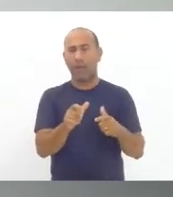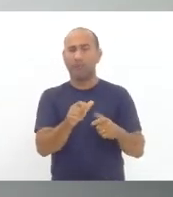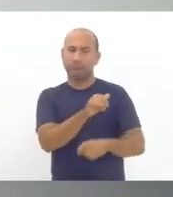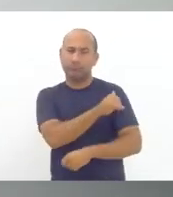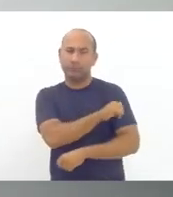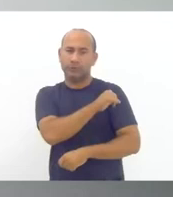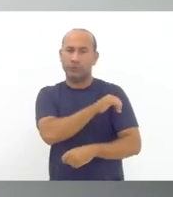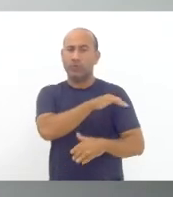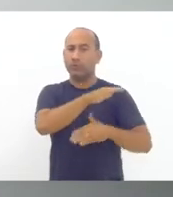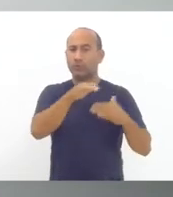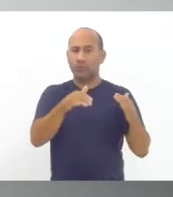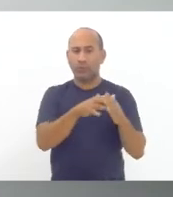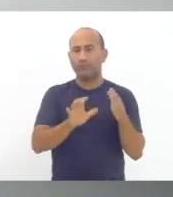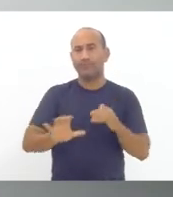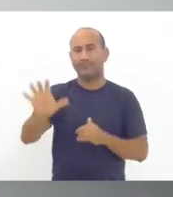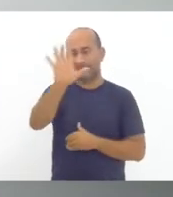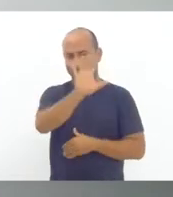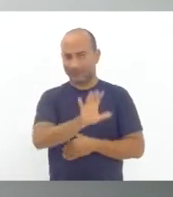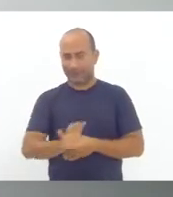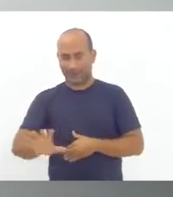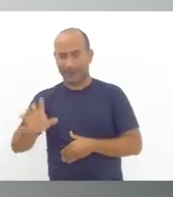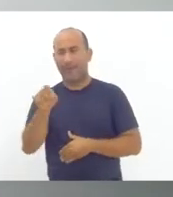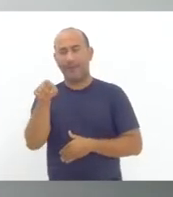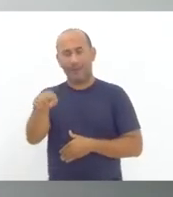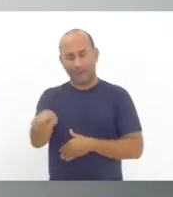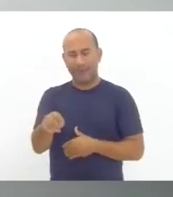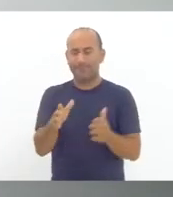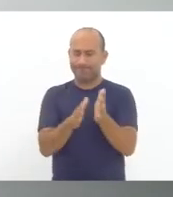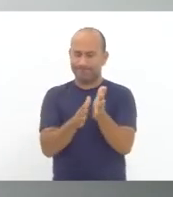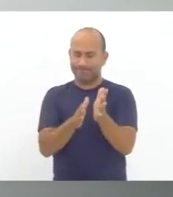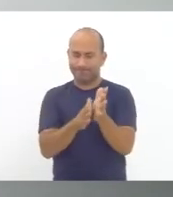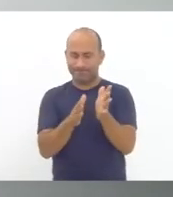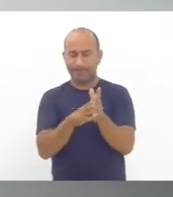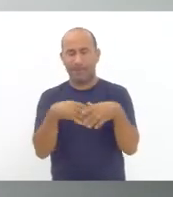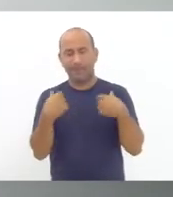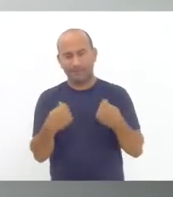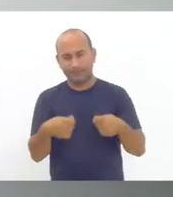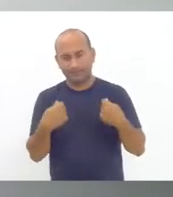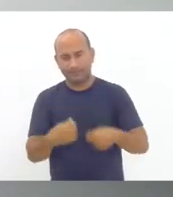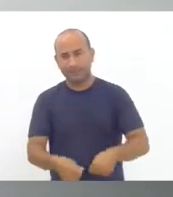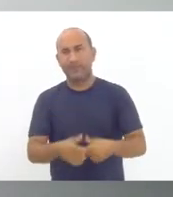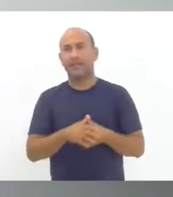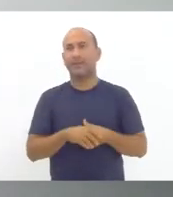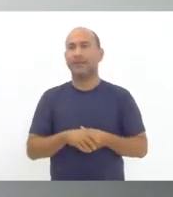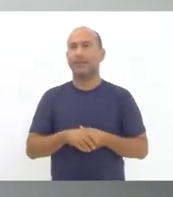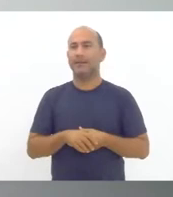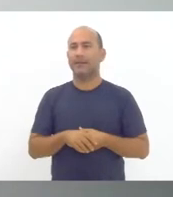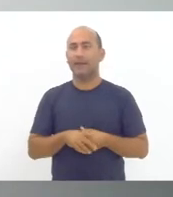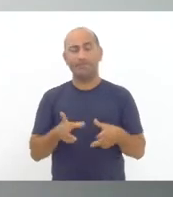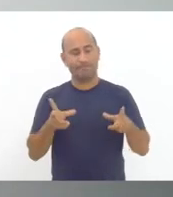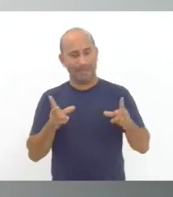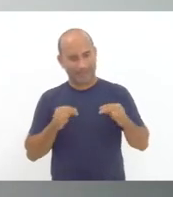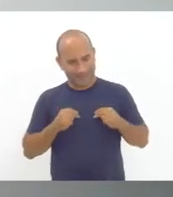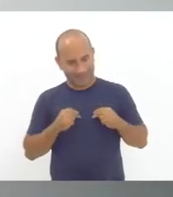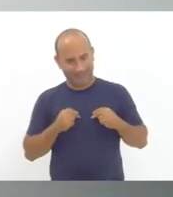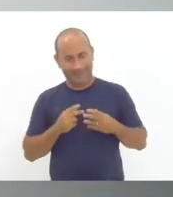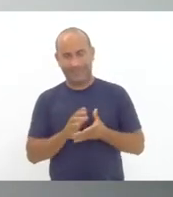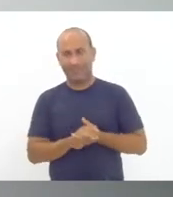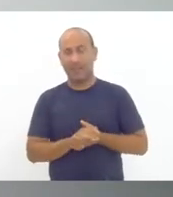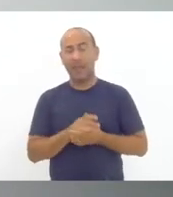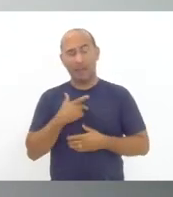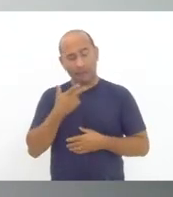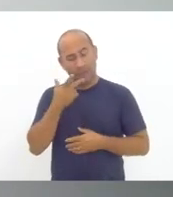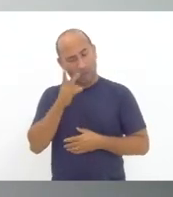mas pelo Estado então ele é muito merecedor dessa homenagem muito mesmo tô falando isso de coração porque